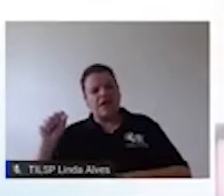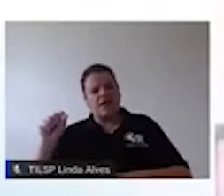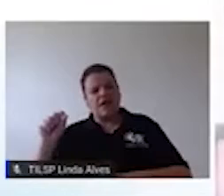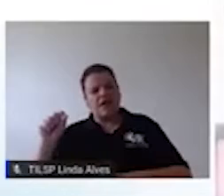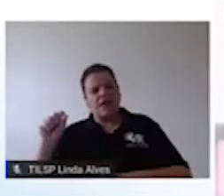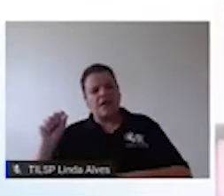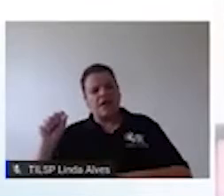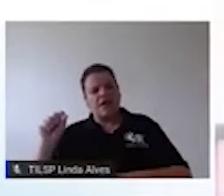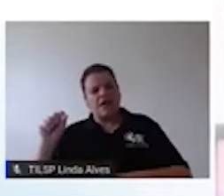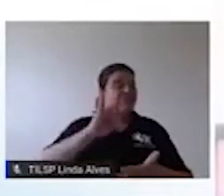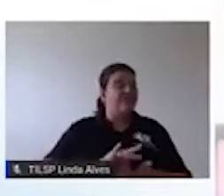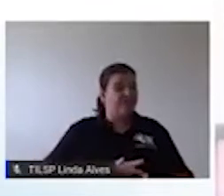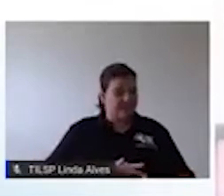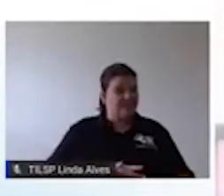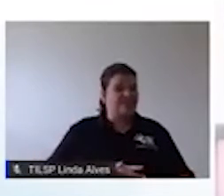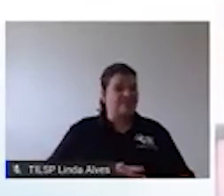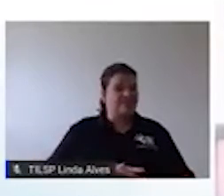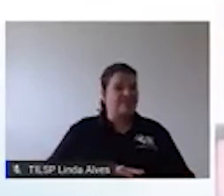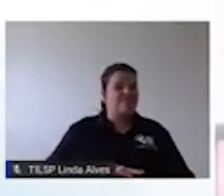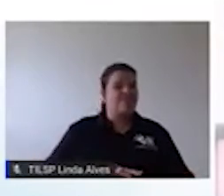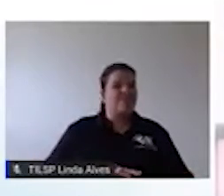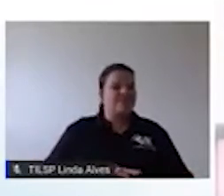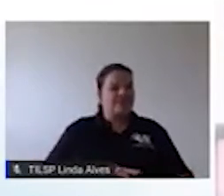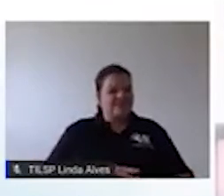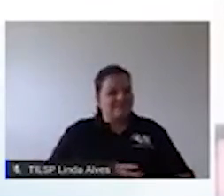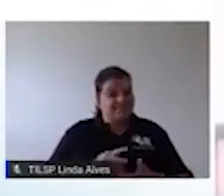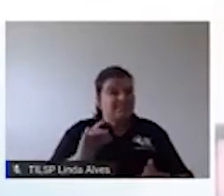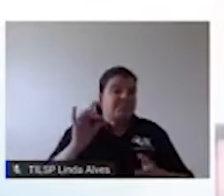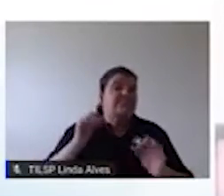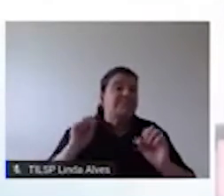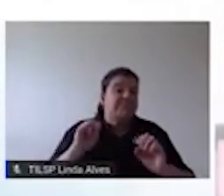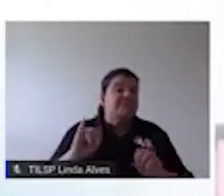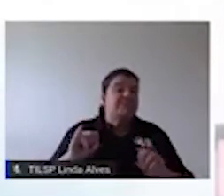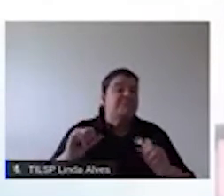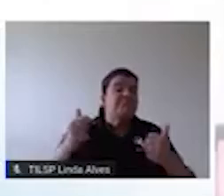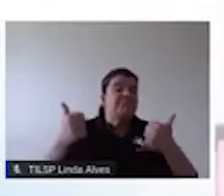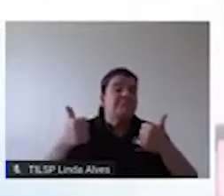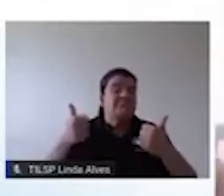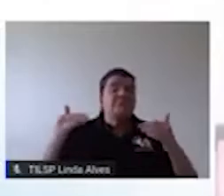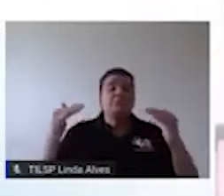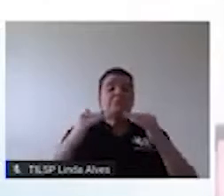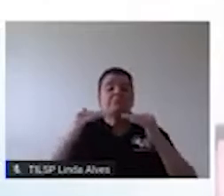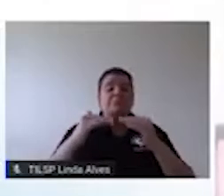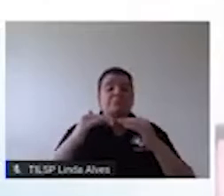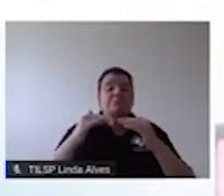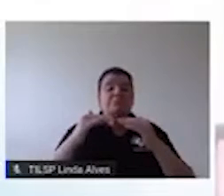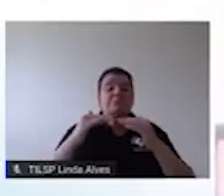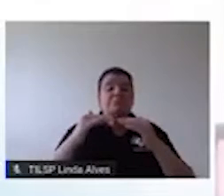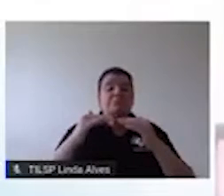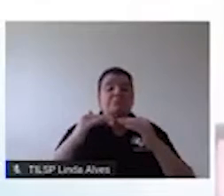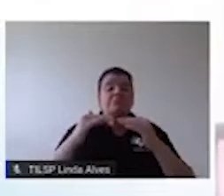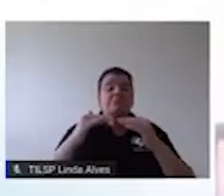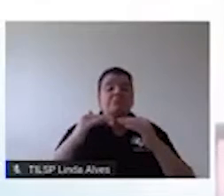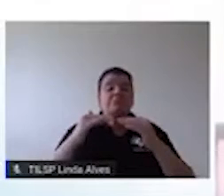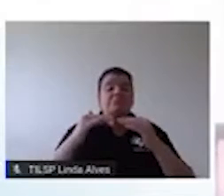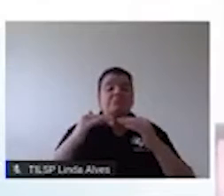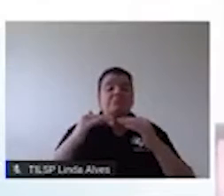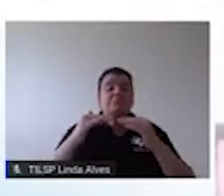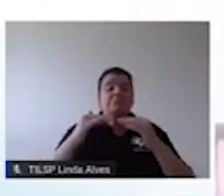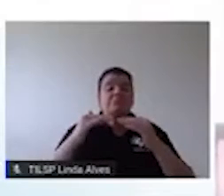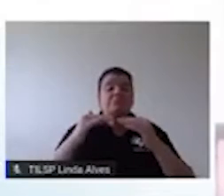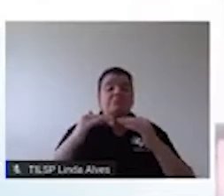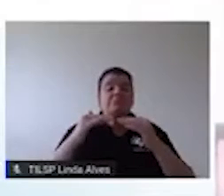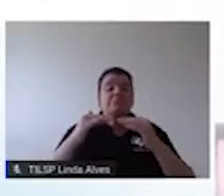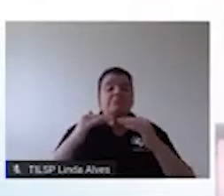validade. Então, digamos que tudo isso que está correto, que ele pode, já que está tudo pronto, ir lá e até a semana que vem estar